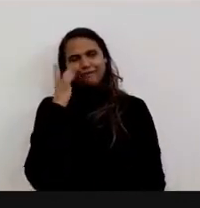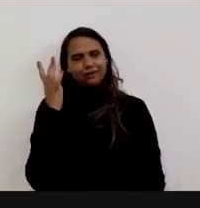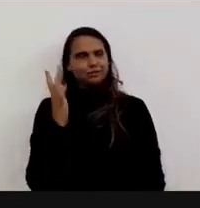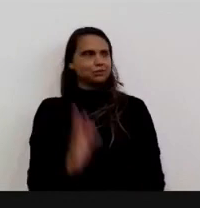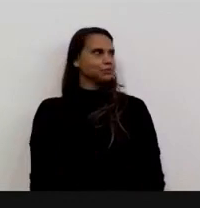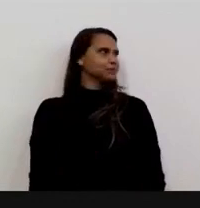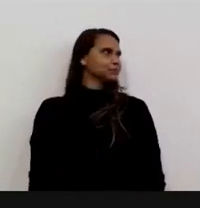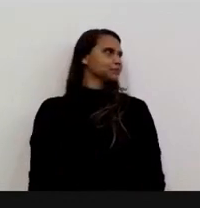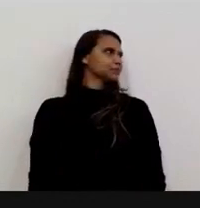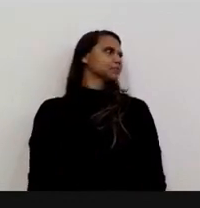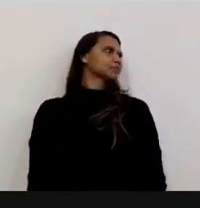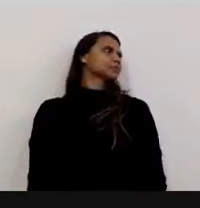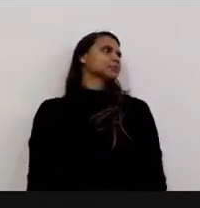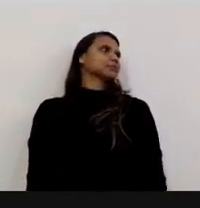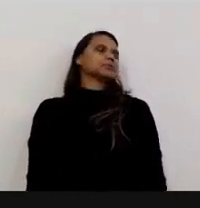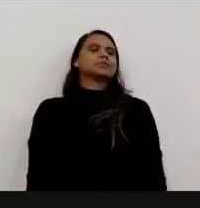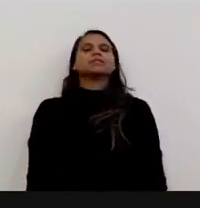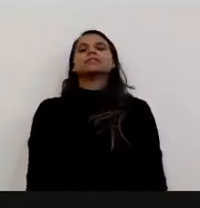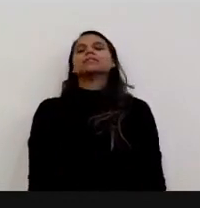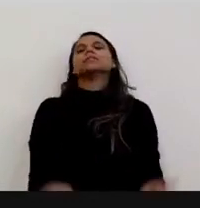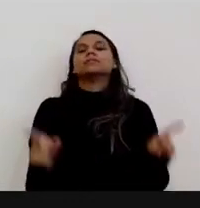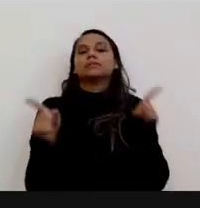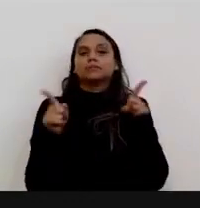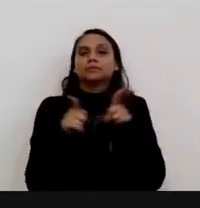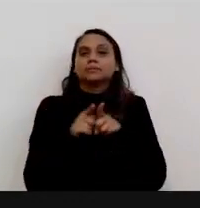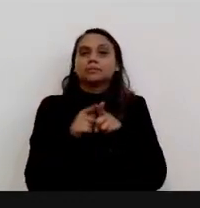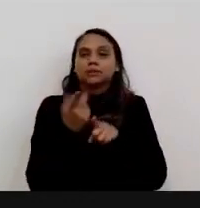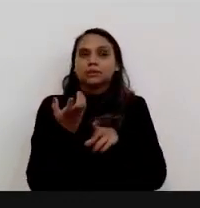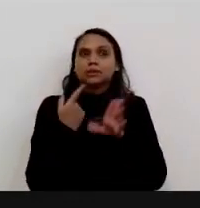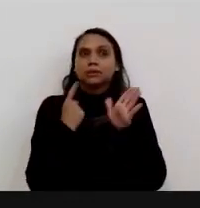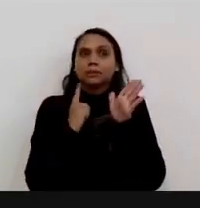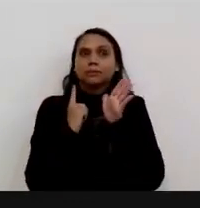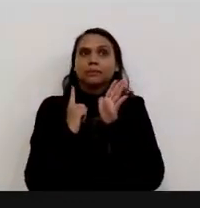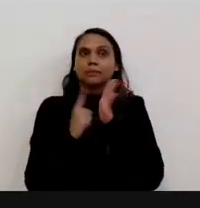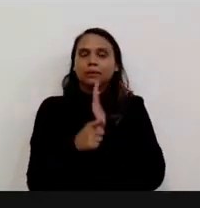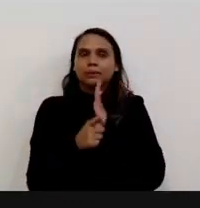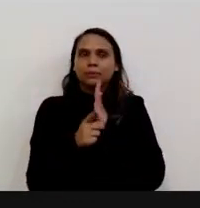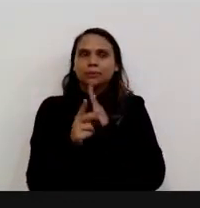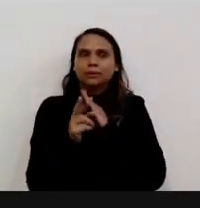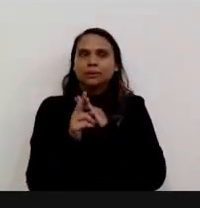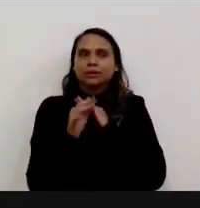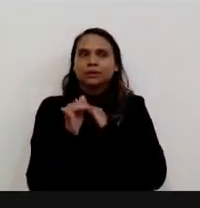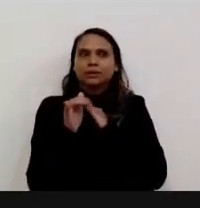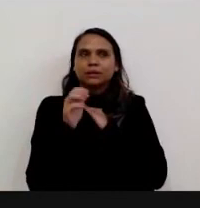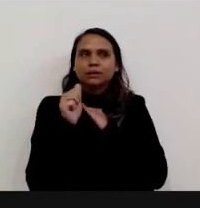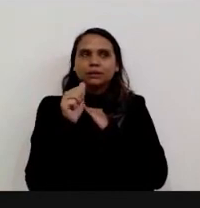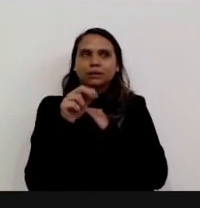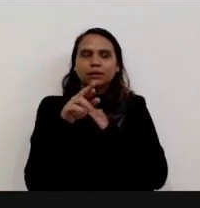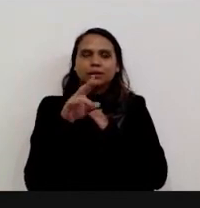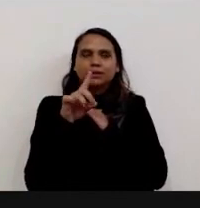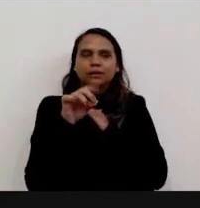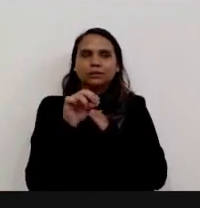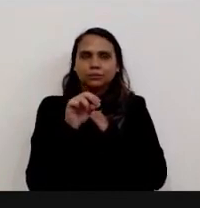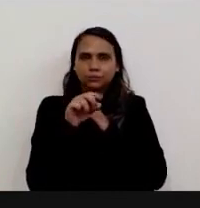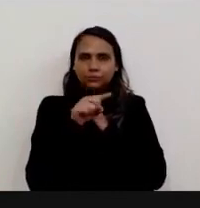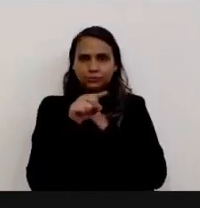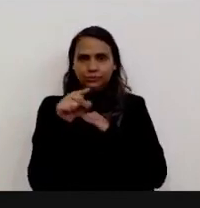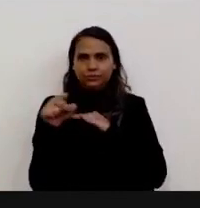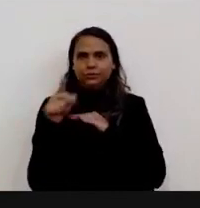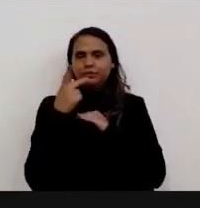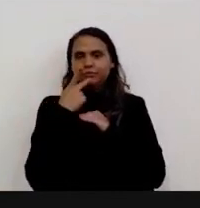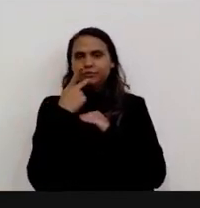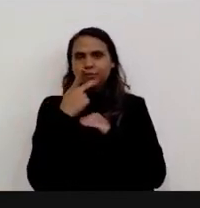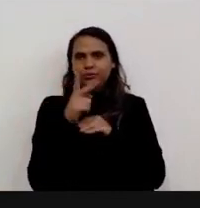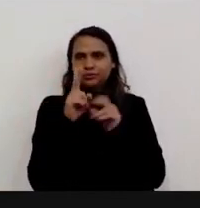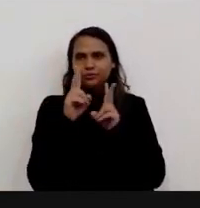Queria aproveitar para fazer uma pergunta para o Ricardo. Pode? Você falou que vocês estão com previsão de